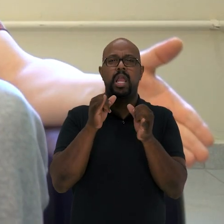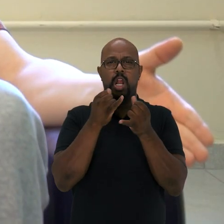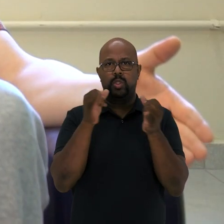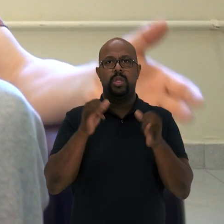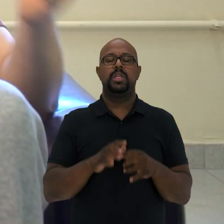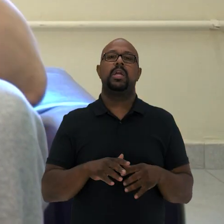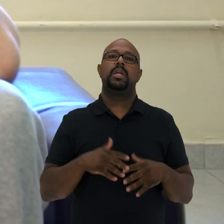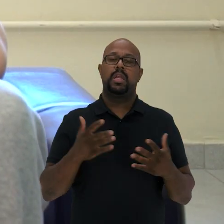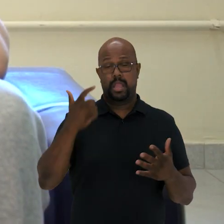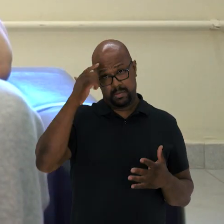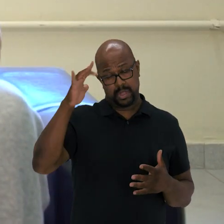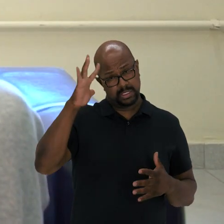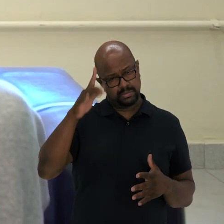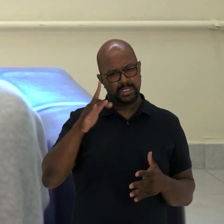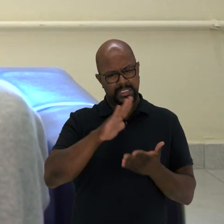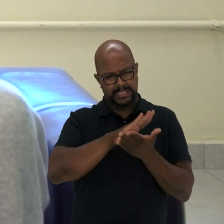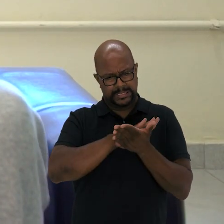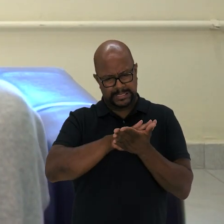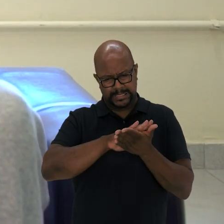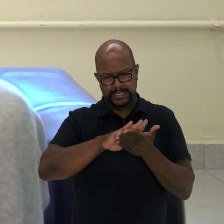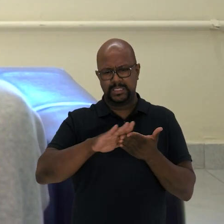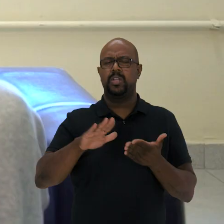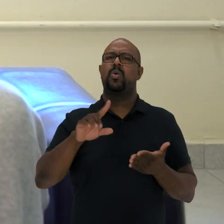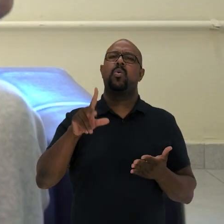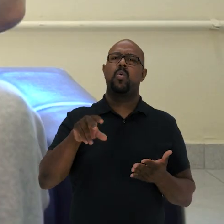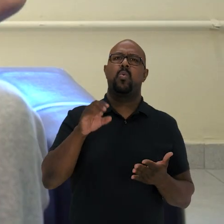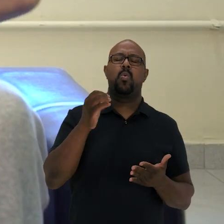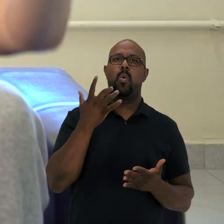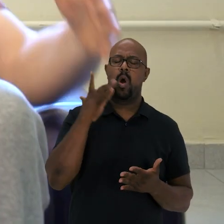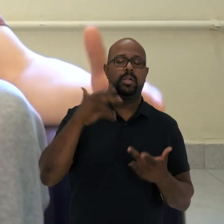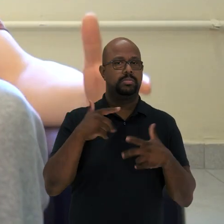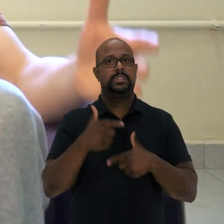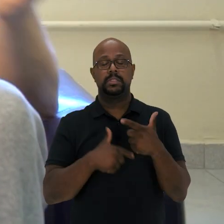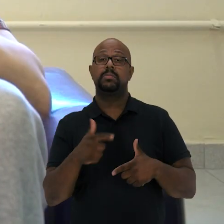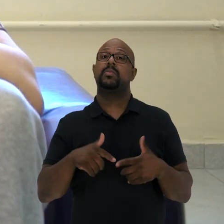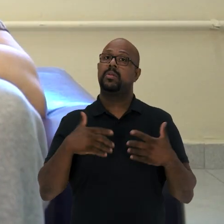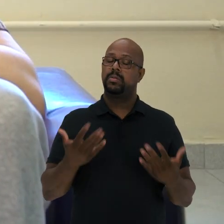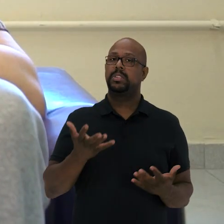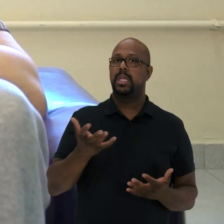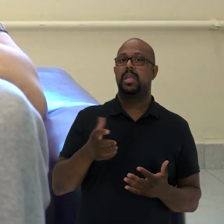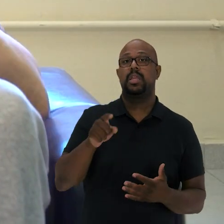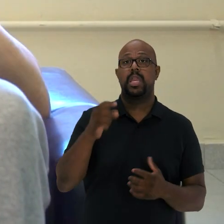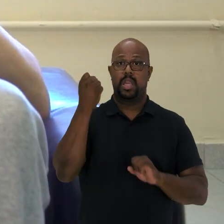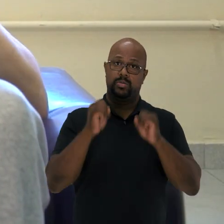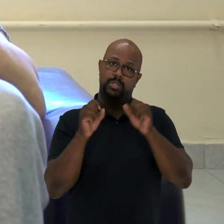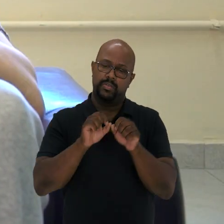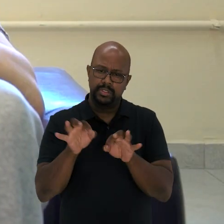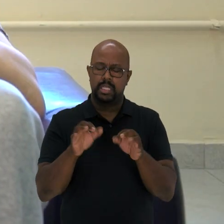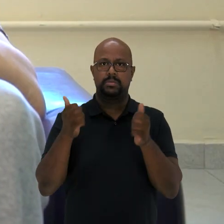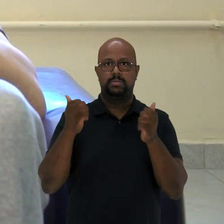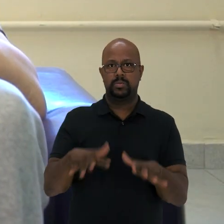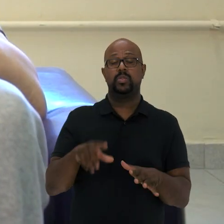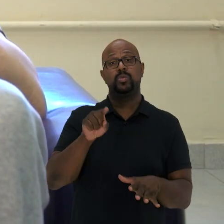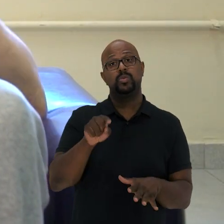de varredura. E aí tu imagina que essas peças têm que ser bombardeadas com ouro, tem todo um trabalho em cima disso. Então o que se queria? Que a indústria fizesse